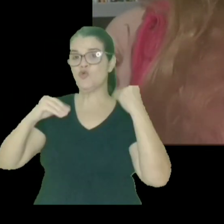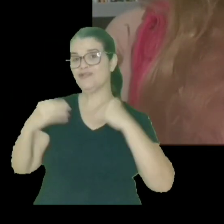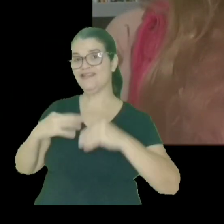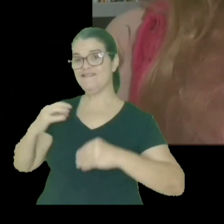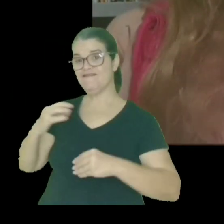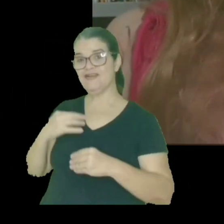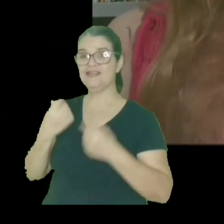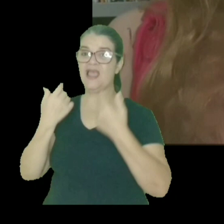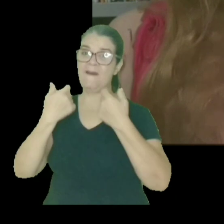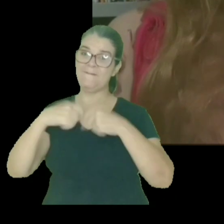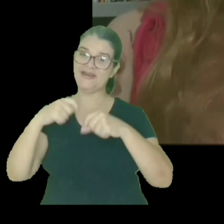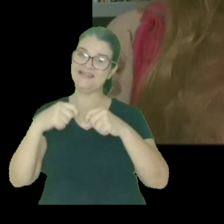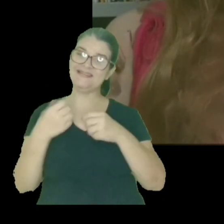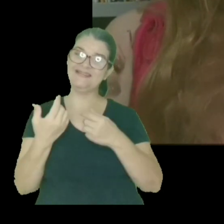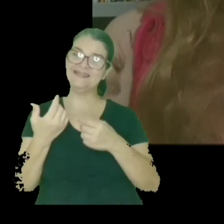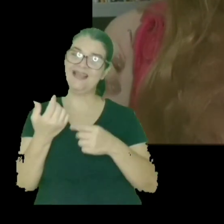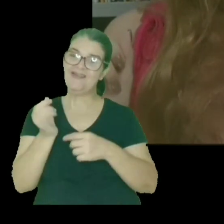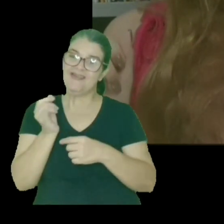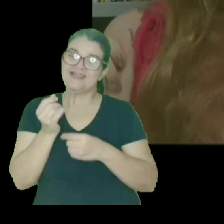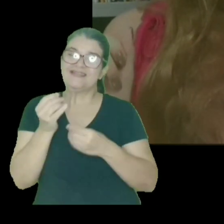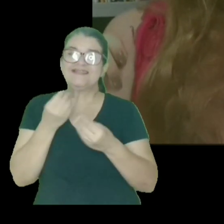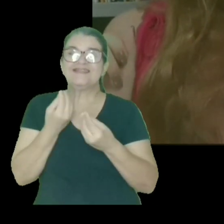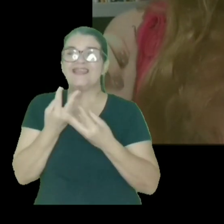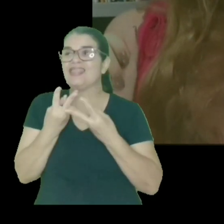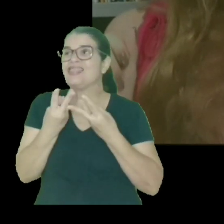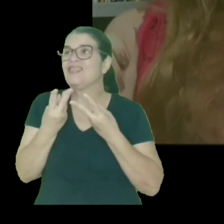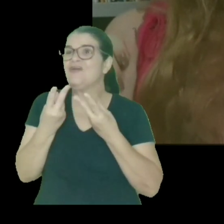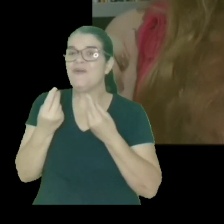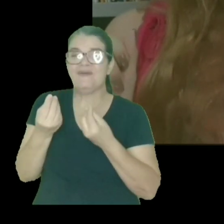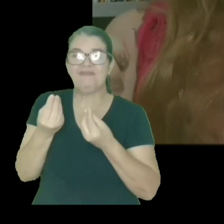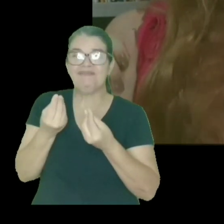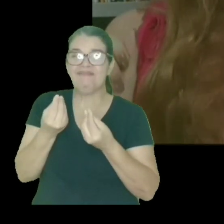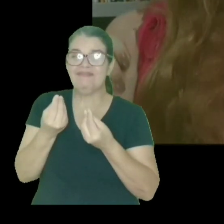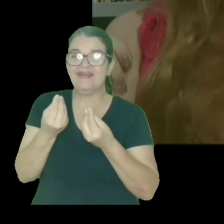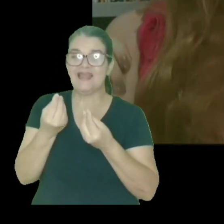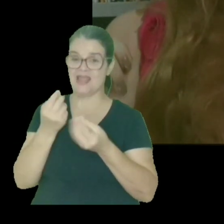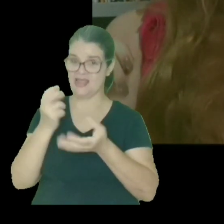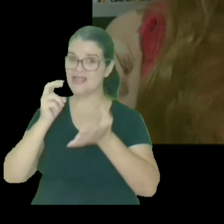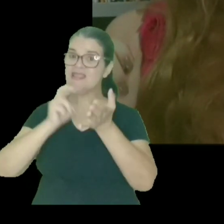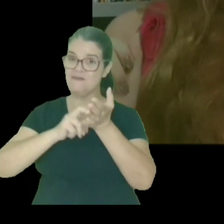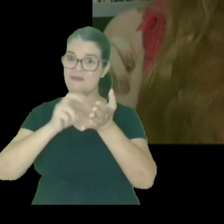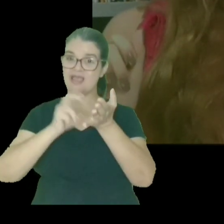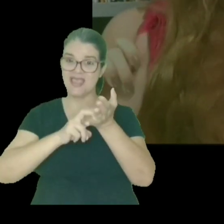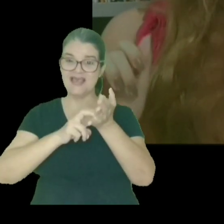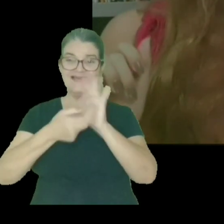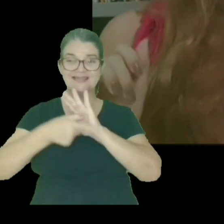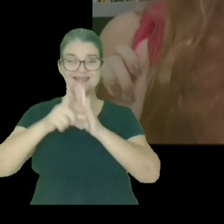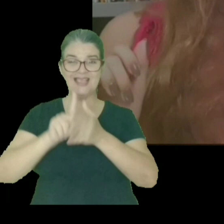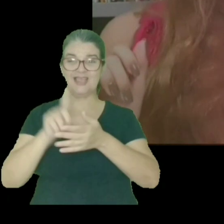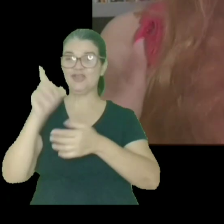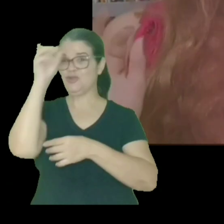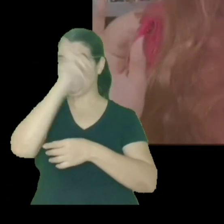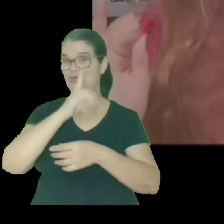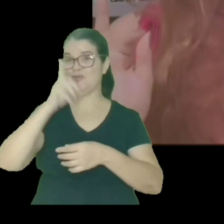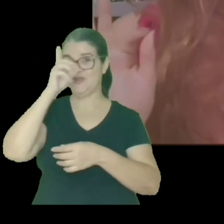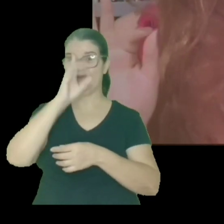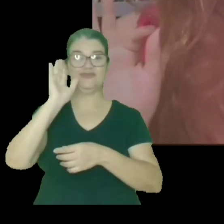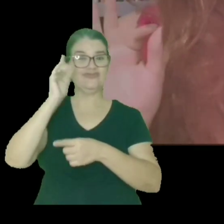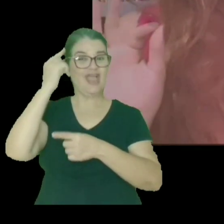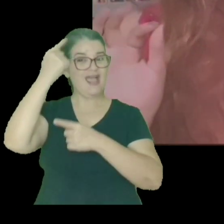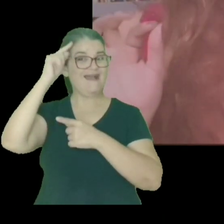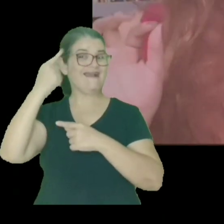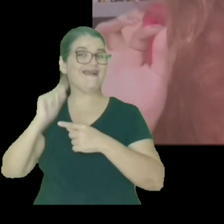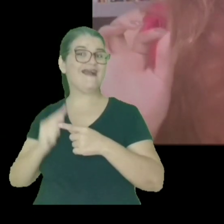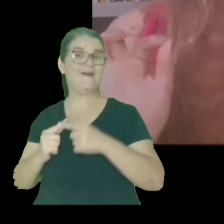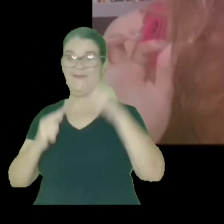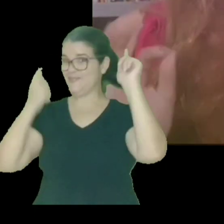ser tão melancólico. De manhã cedo, no domingo, eu já estava de cabelos